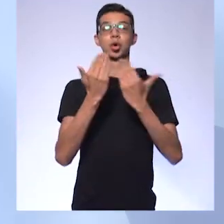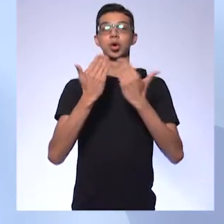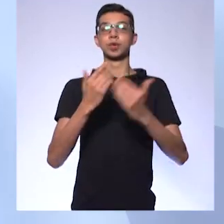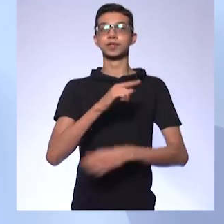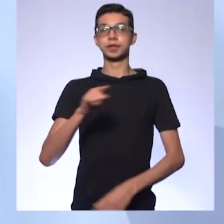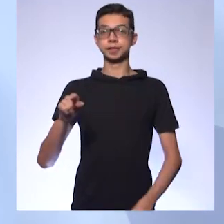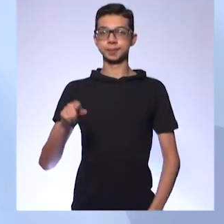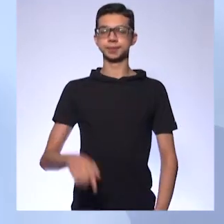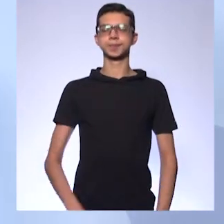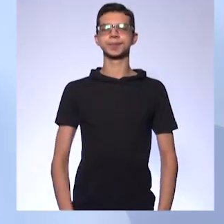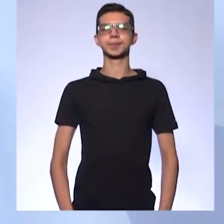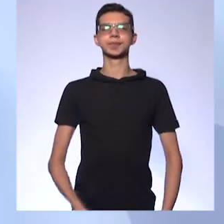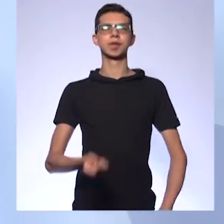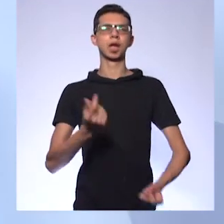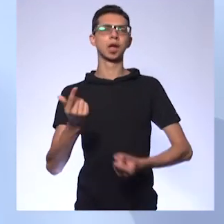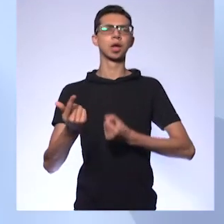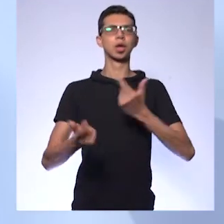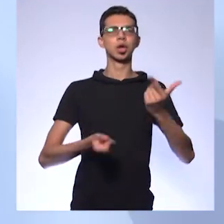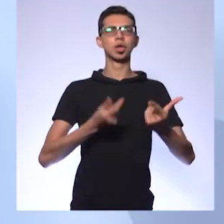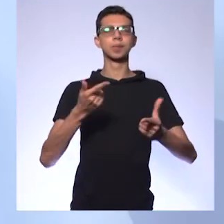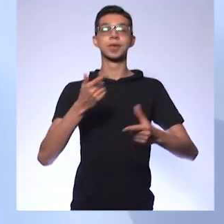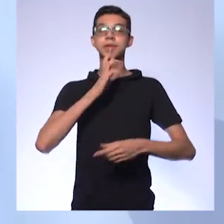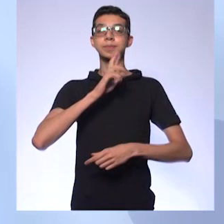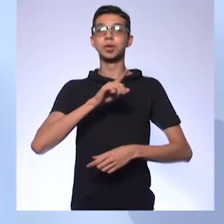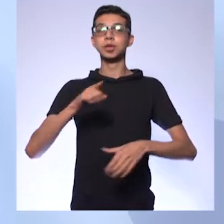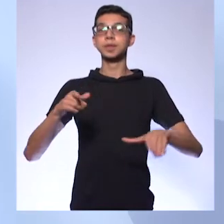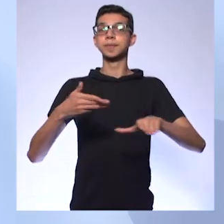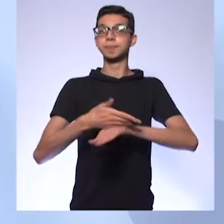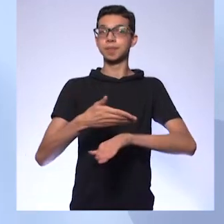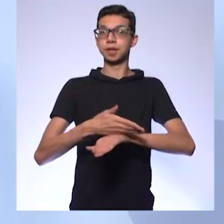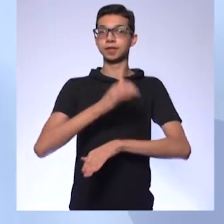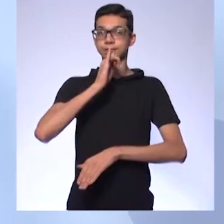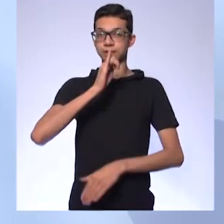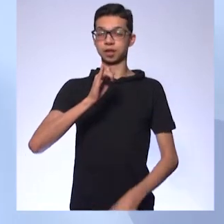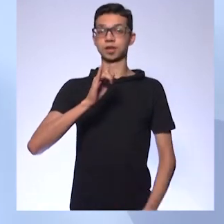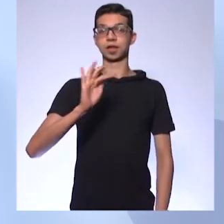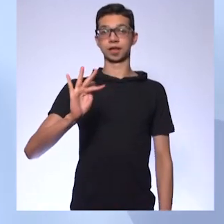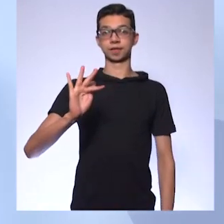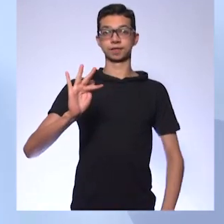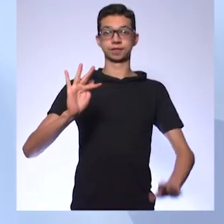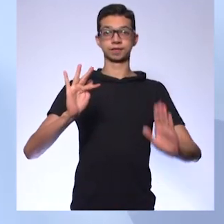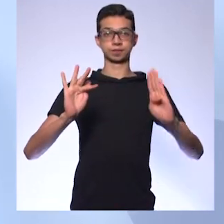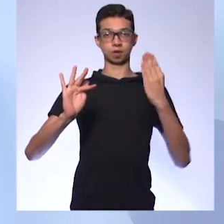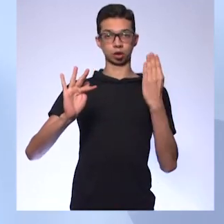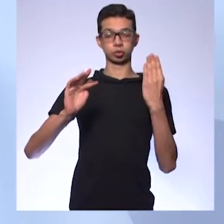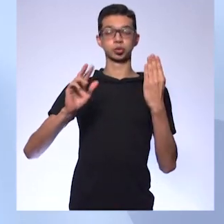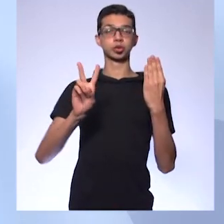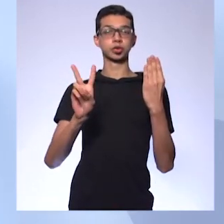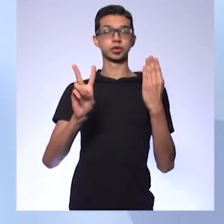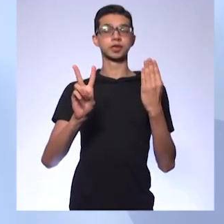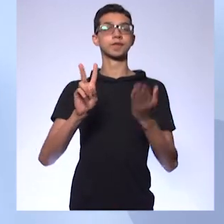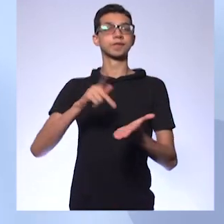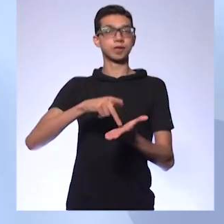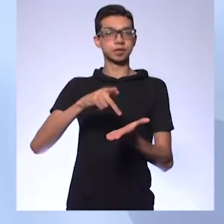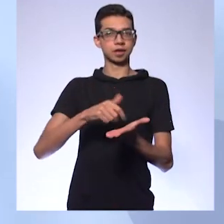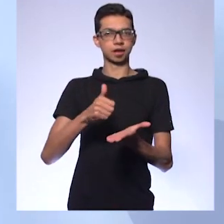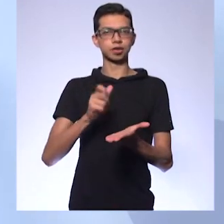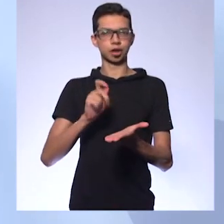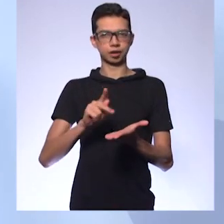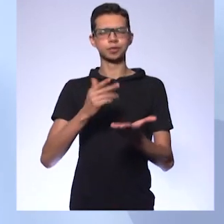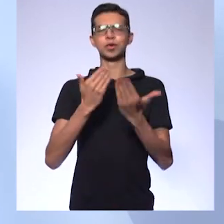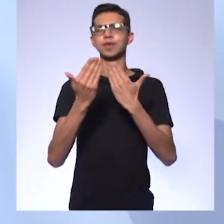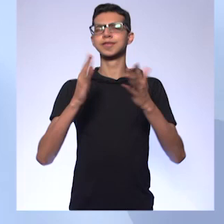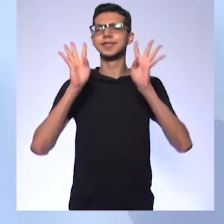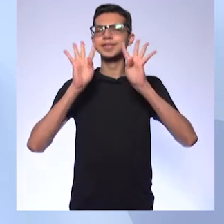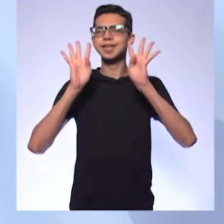aqui, algumas afirmativas e vocês vão participando conosco, dizendo se são falsas ou verdadeiras. A gente vai explicando e conversando aqui. Tá muito legal, tô vendo que vocês